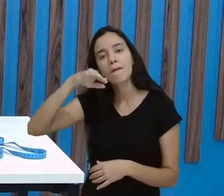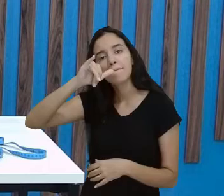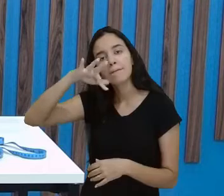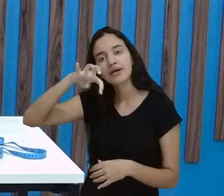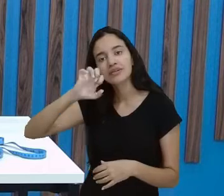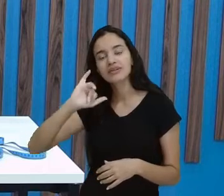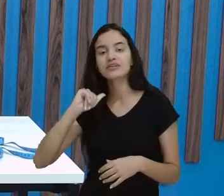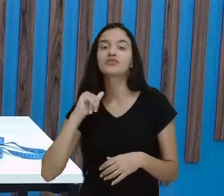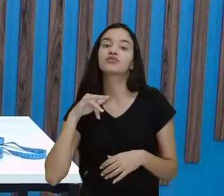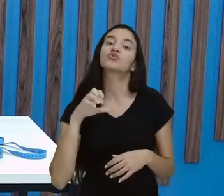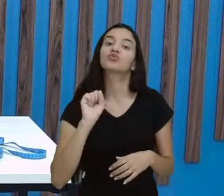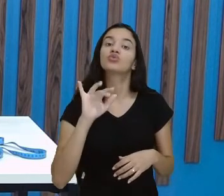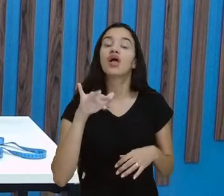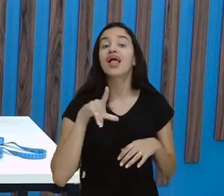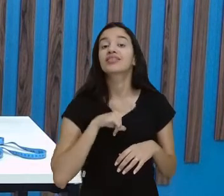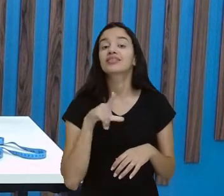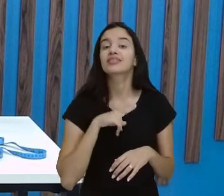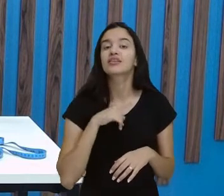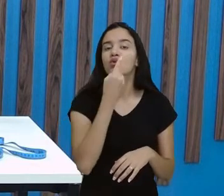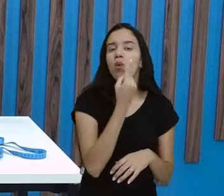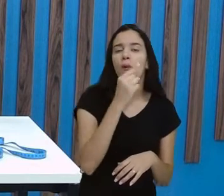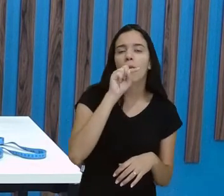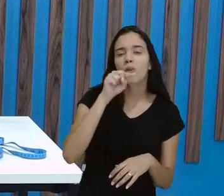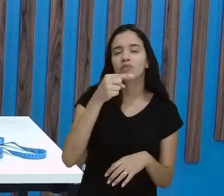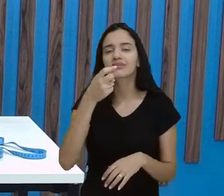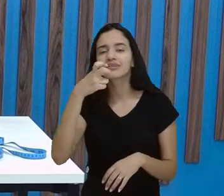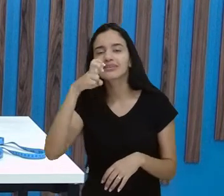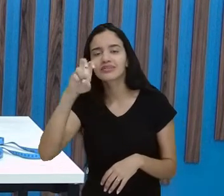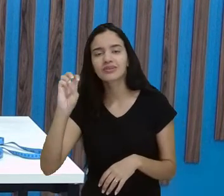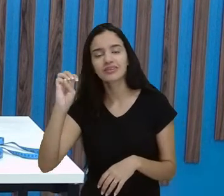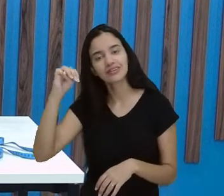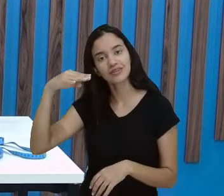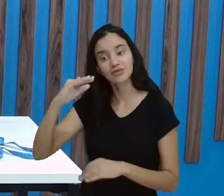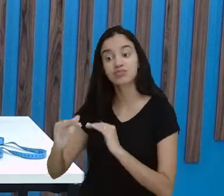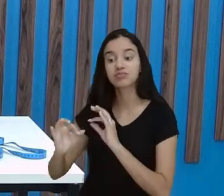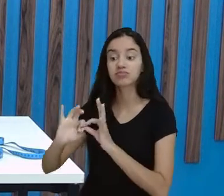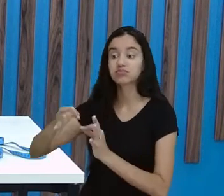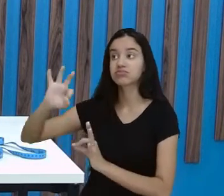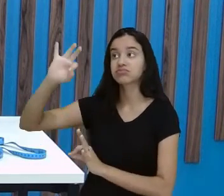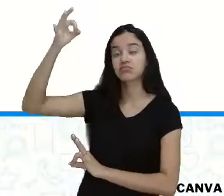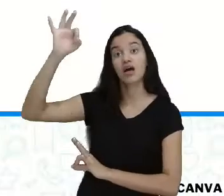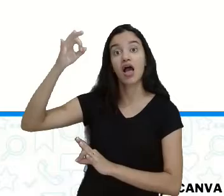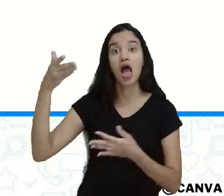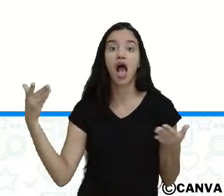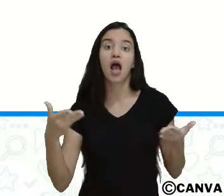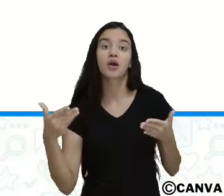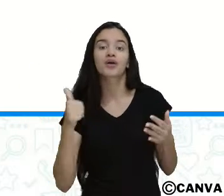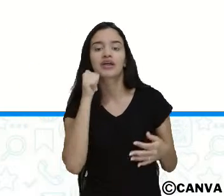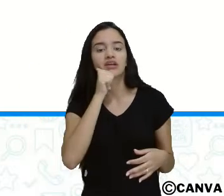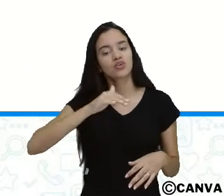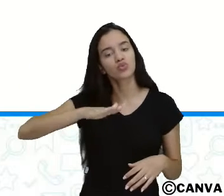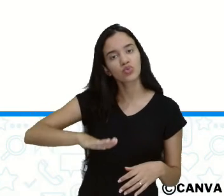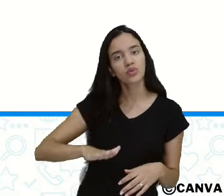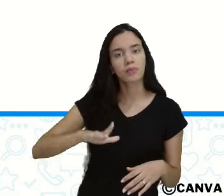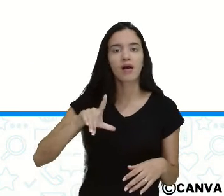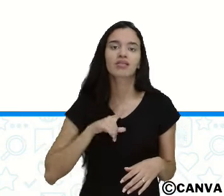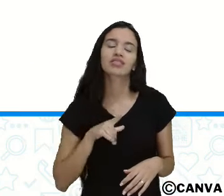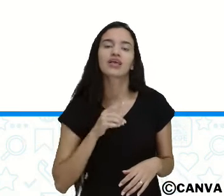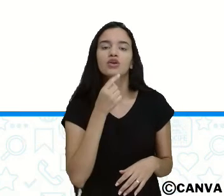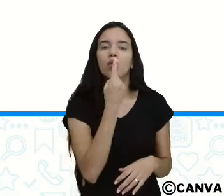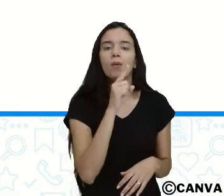1 metro e 55 centímetros de altura. Sua irmã tem 1 metro e